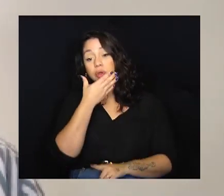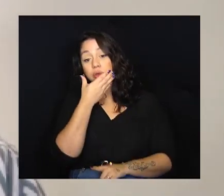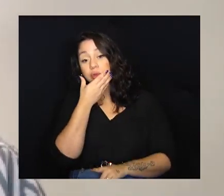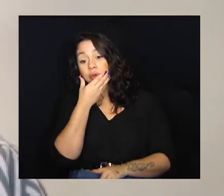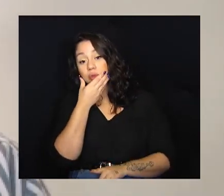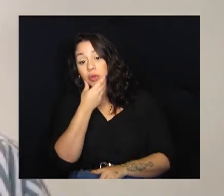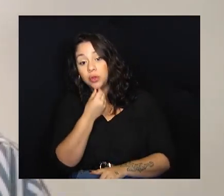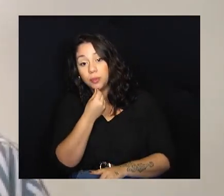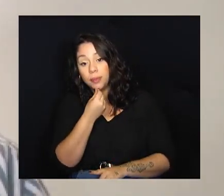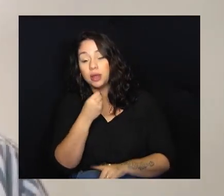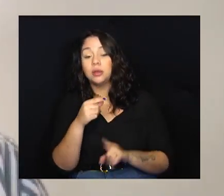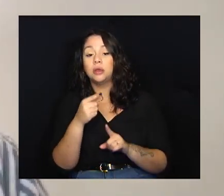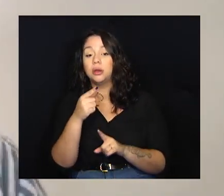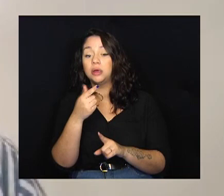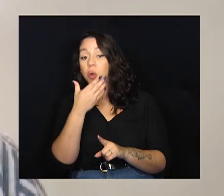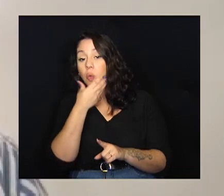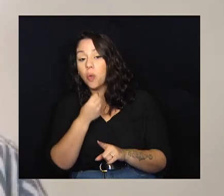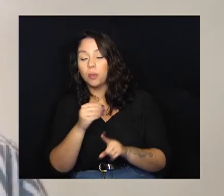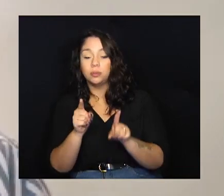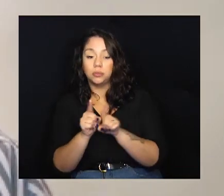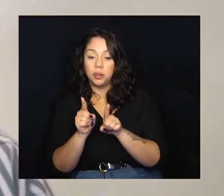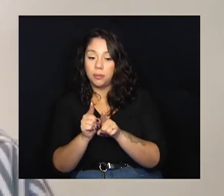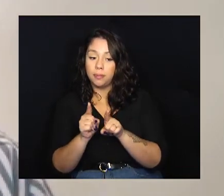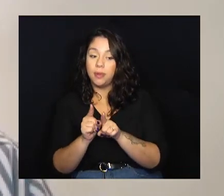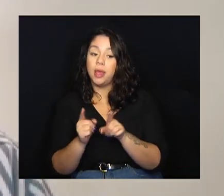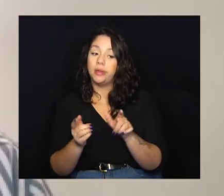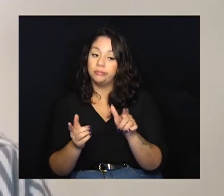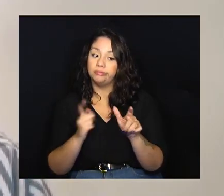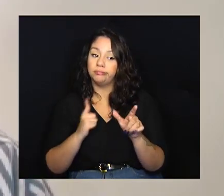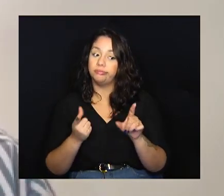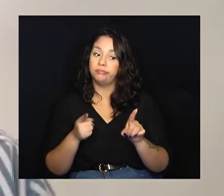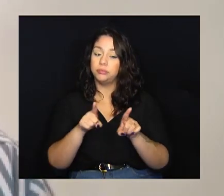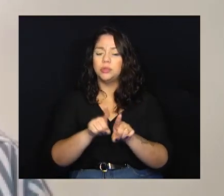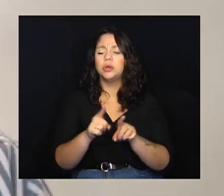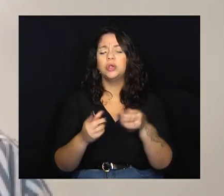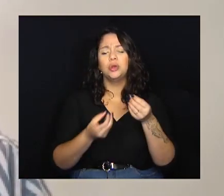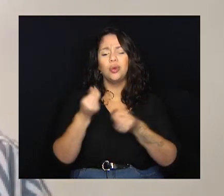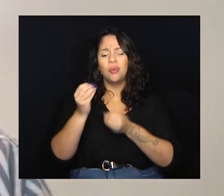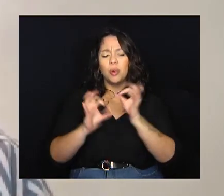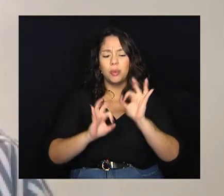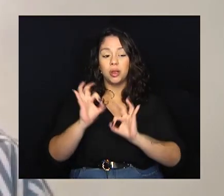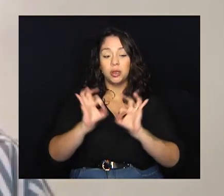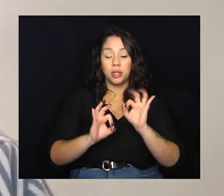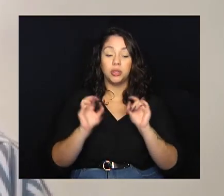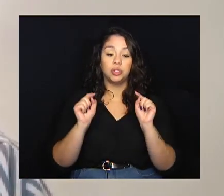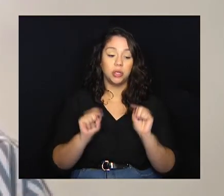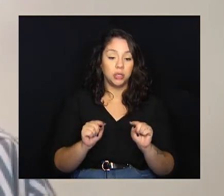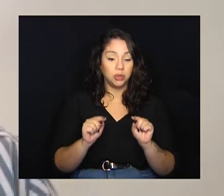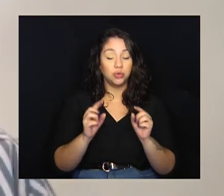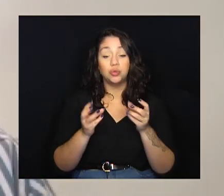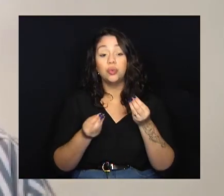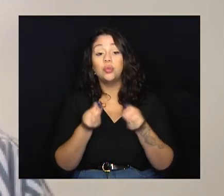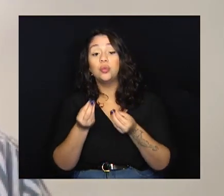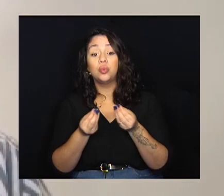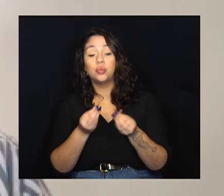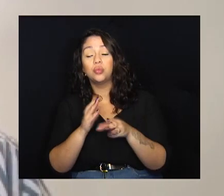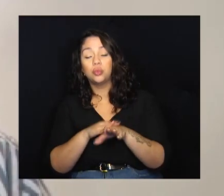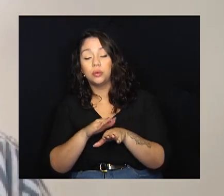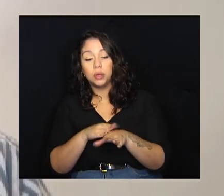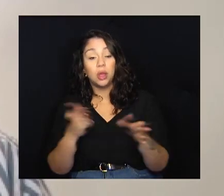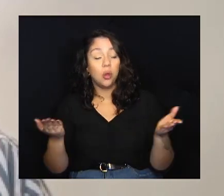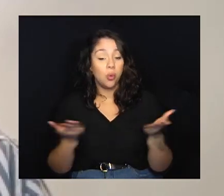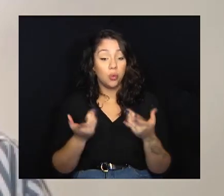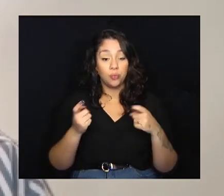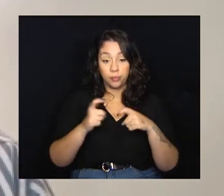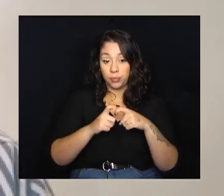contribuição como que a gente se planeja em relação a isso né O que que a gente faz em relação a isso hoje a